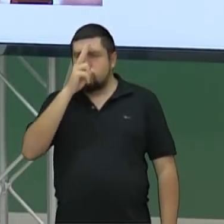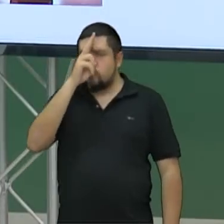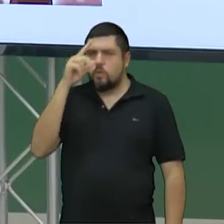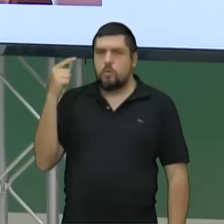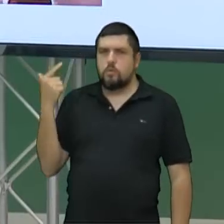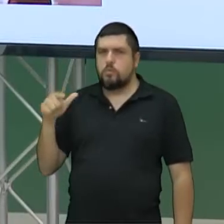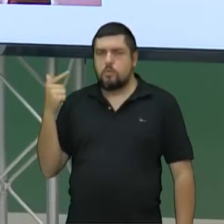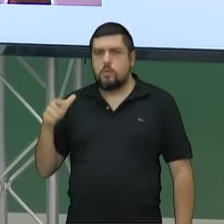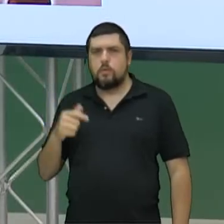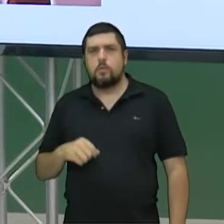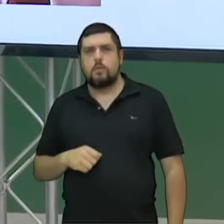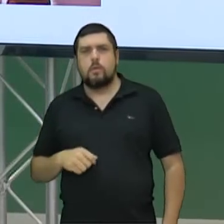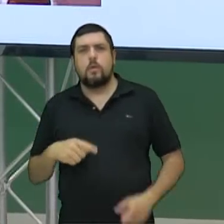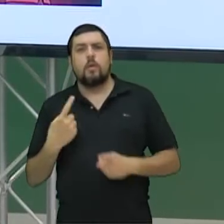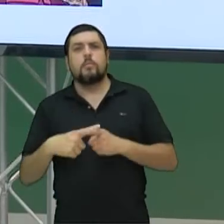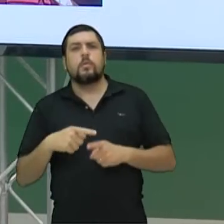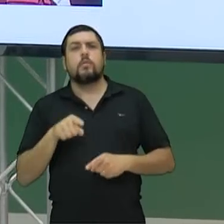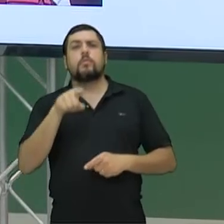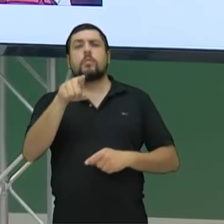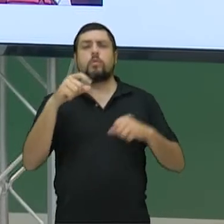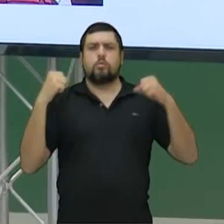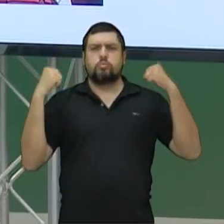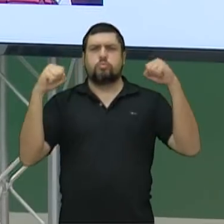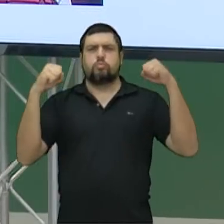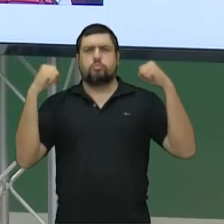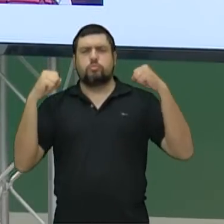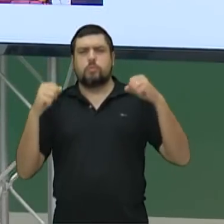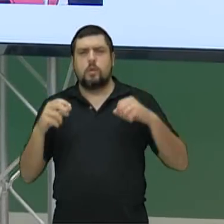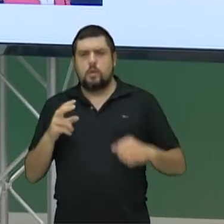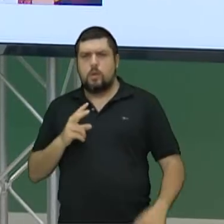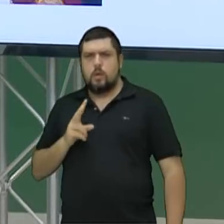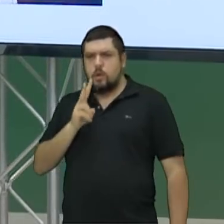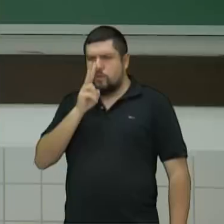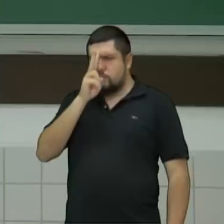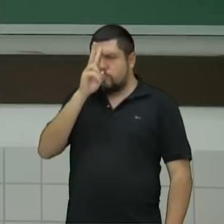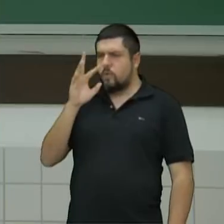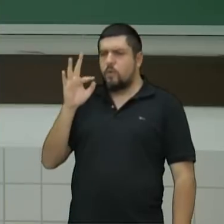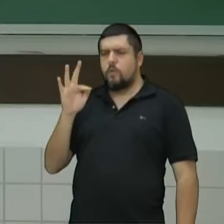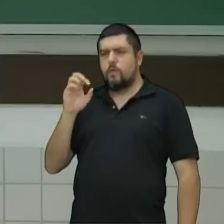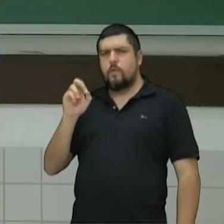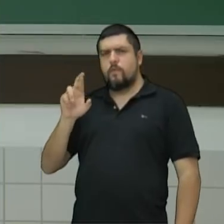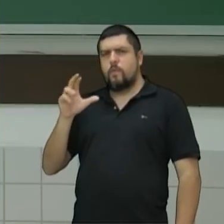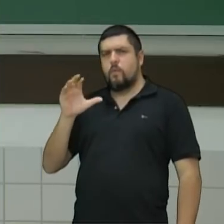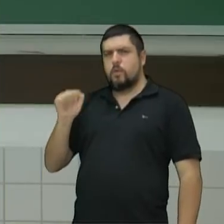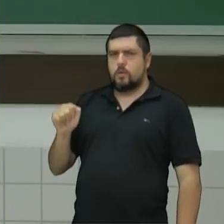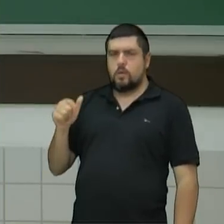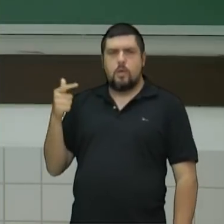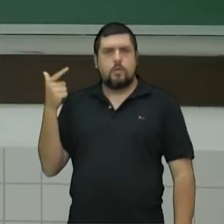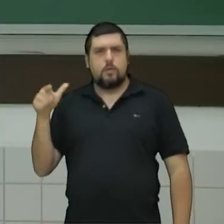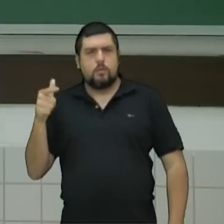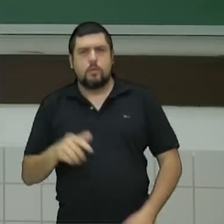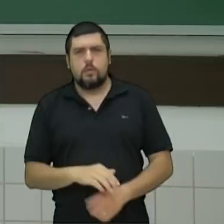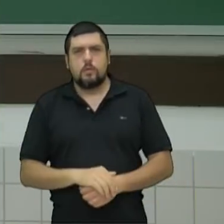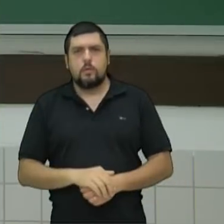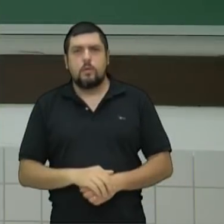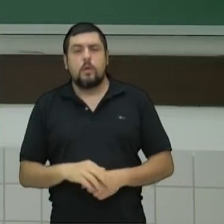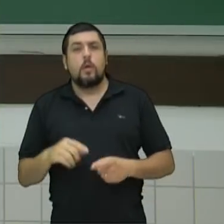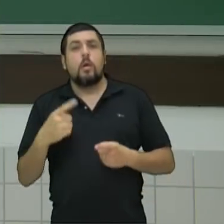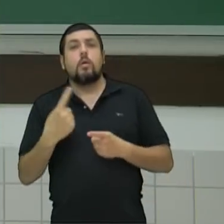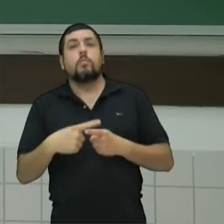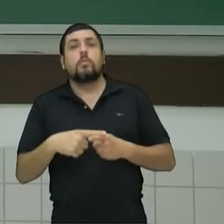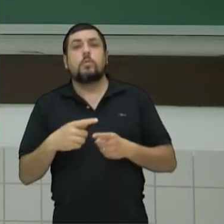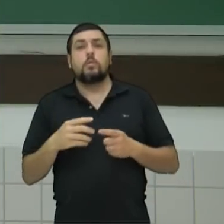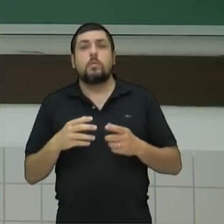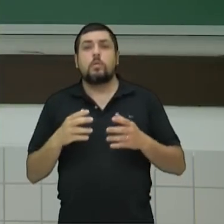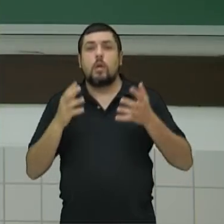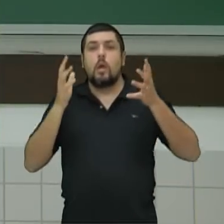você está fazendo sua academia lá e não tem a força, né? Por que que um caminhão, quando está subindo uma serra, por exemplo, não é